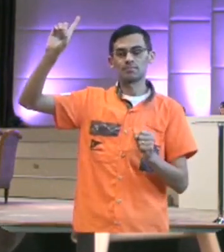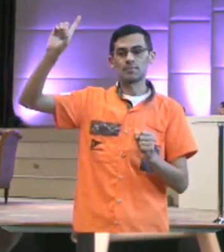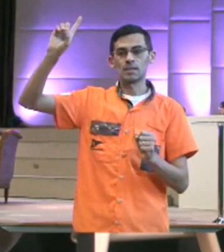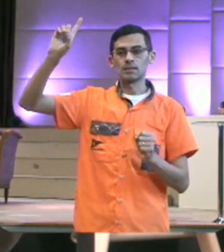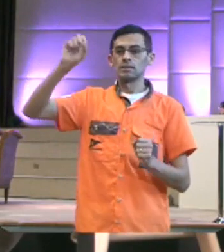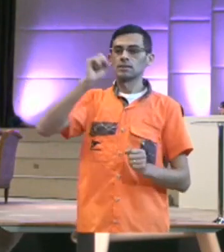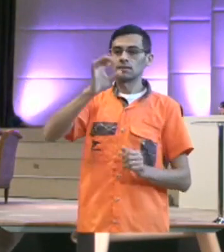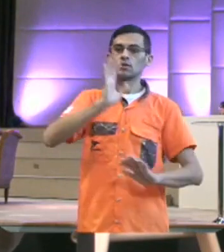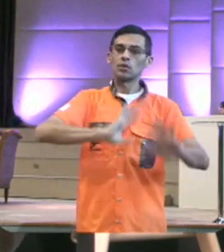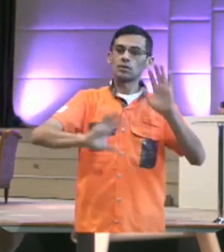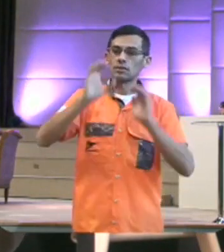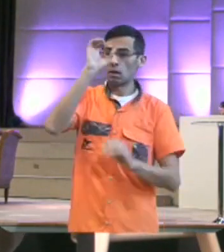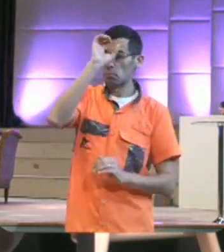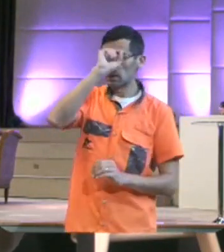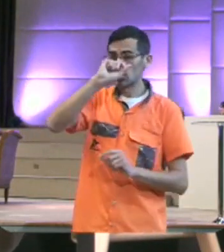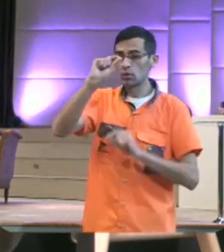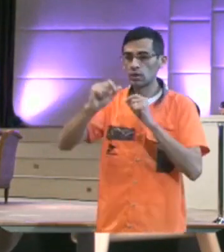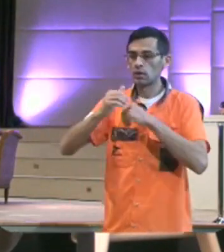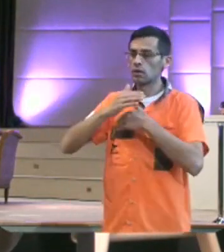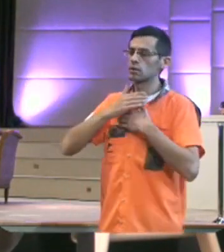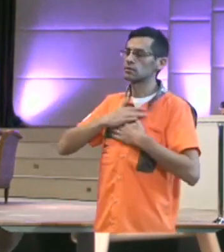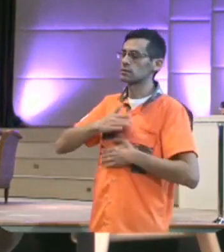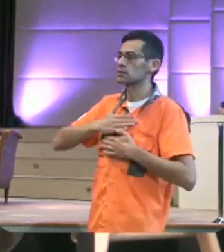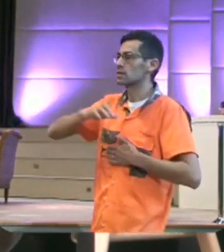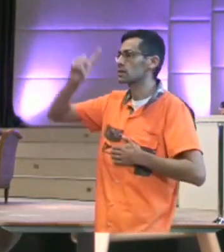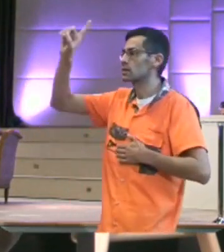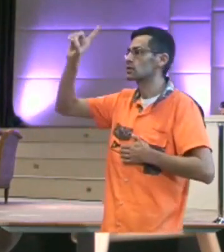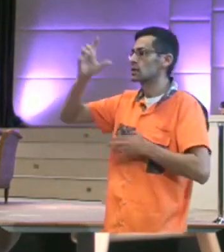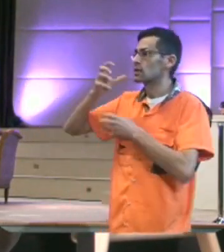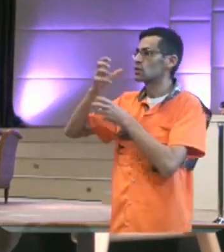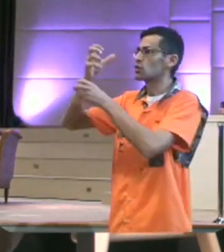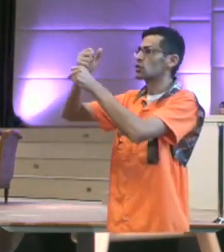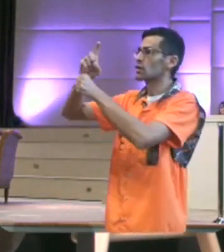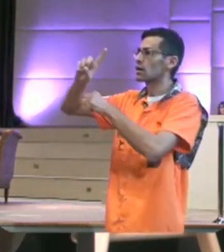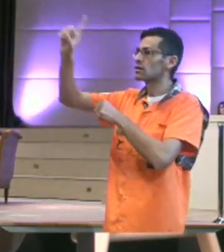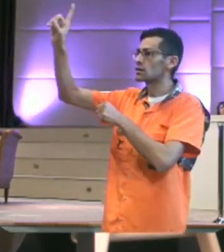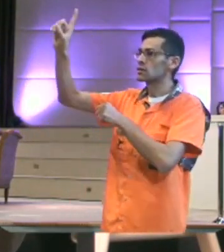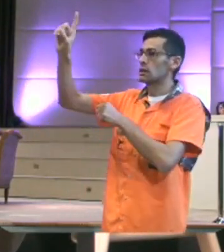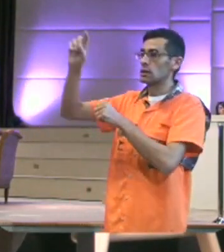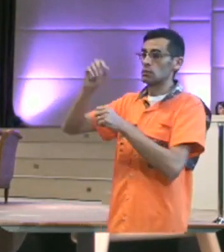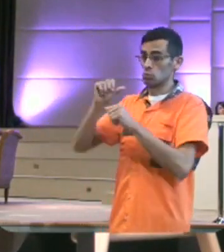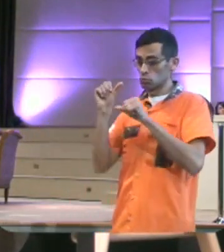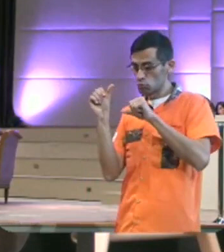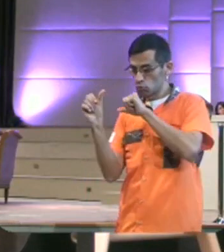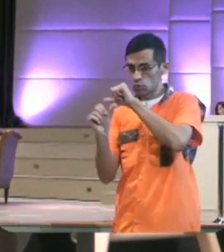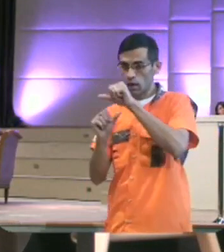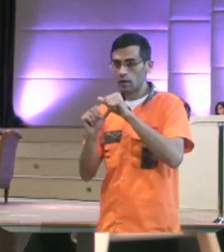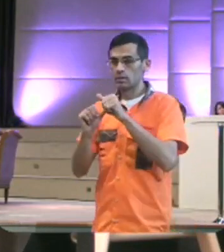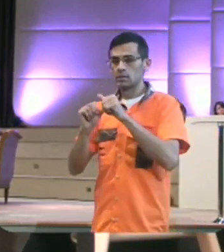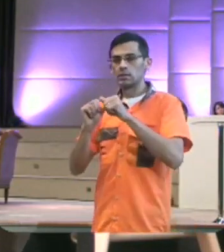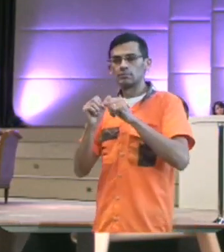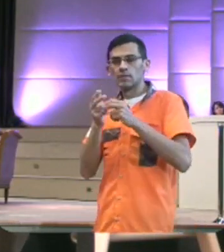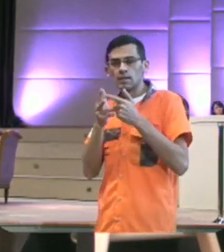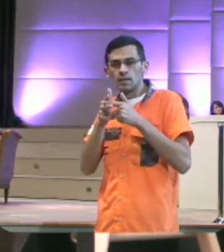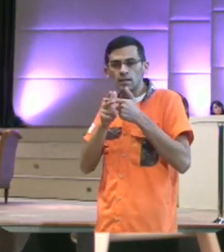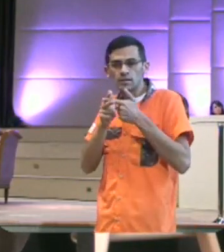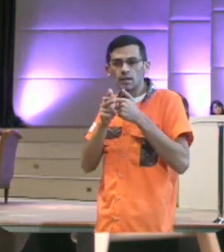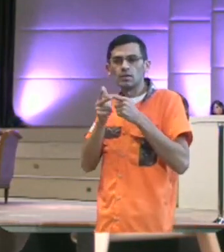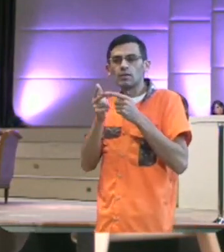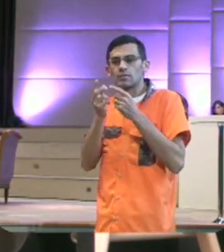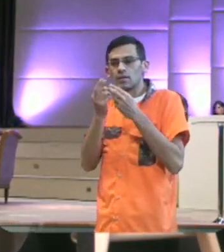E se a gente não aprender a depender de Jesus para tratar o nosso passado e garantir o nosso